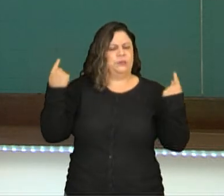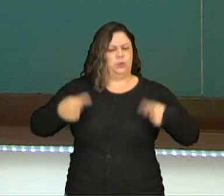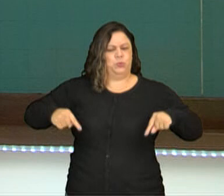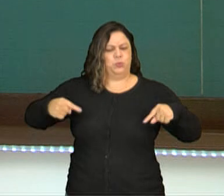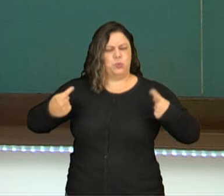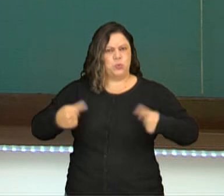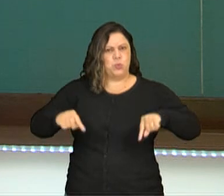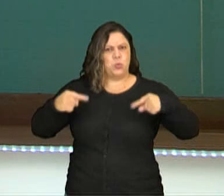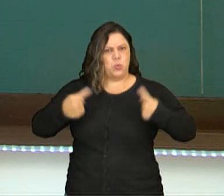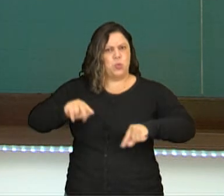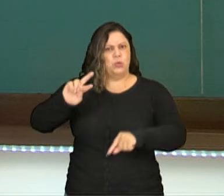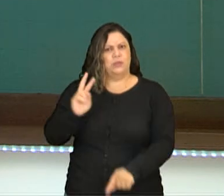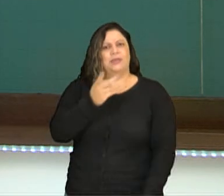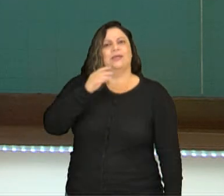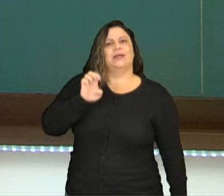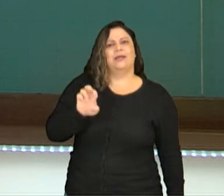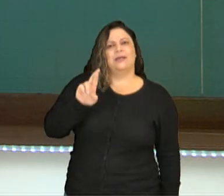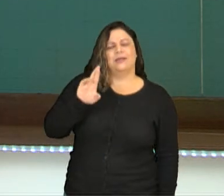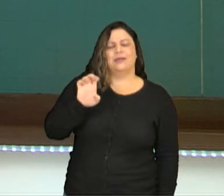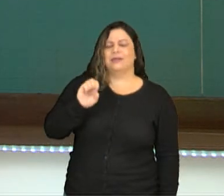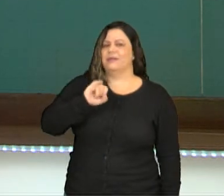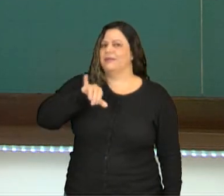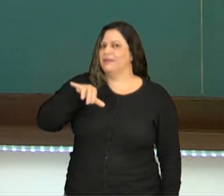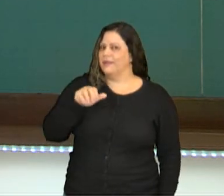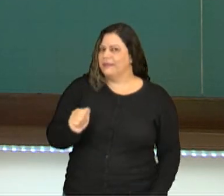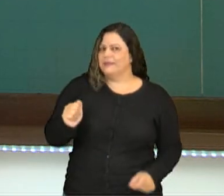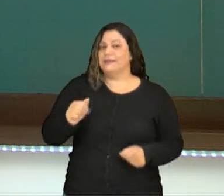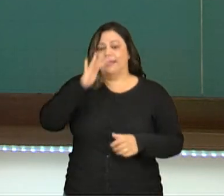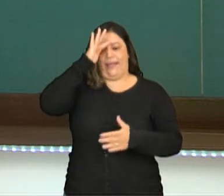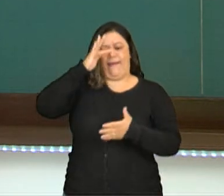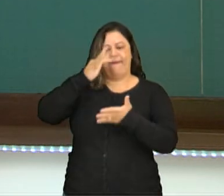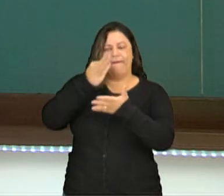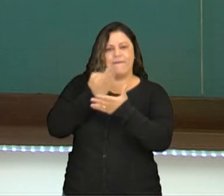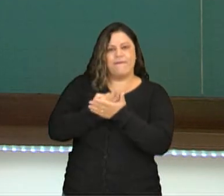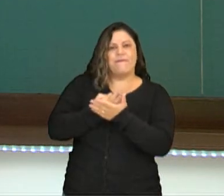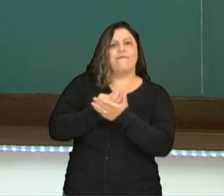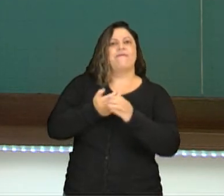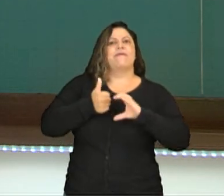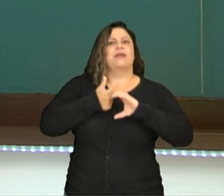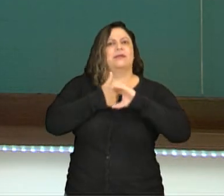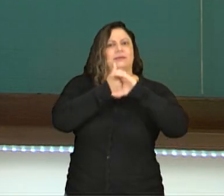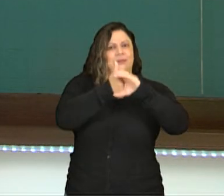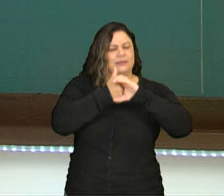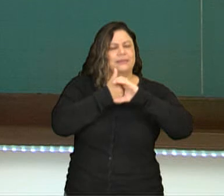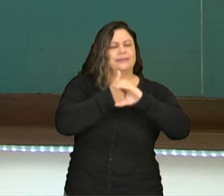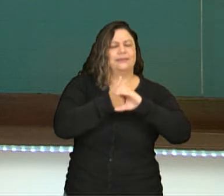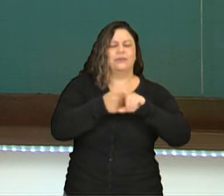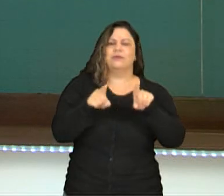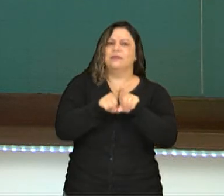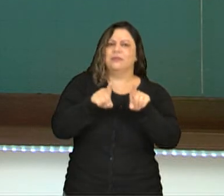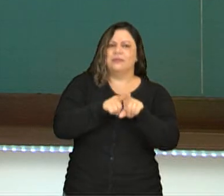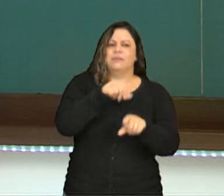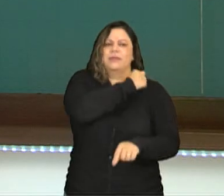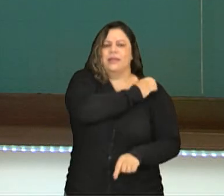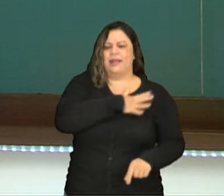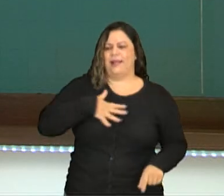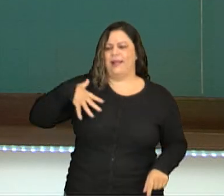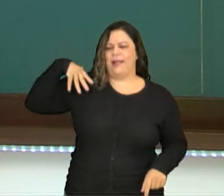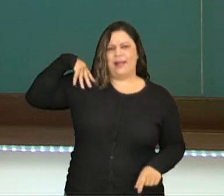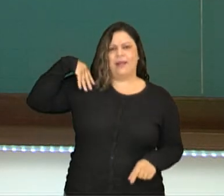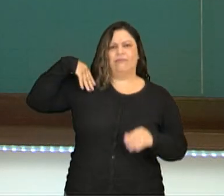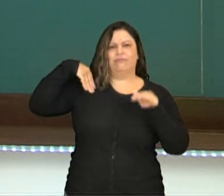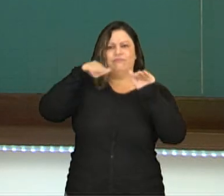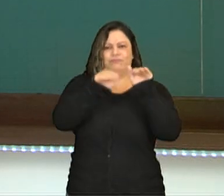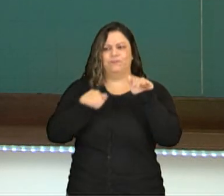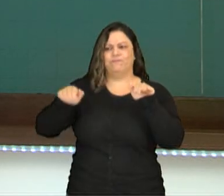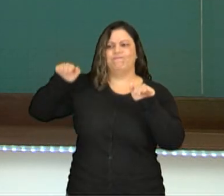a fé cristã ainda vinculada ali com a filosofia, e também deu-se relevância a Aristóteles como um ícone, como